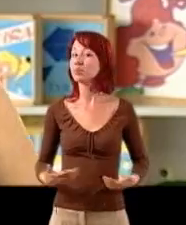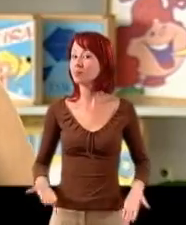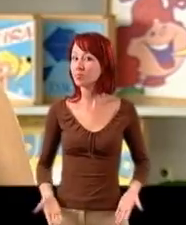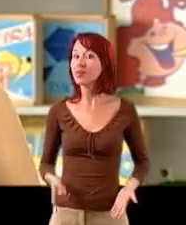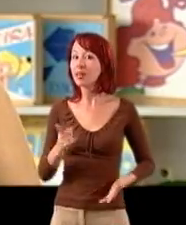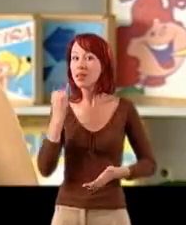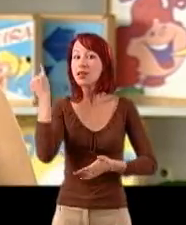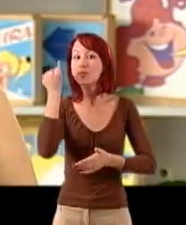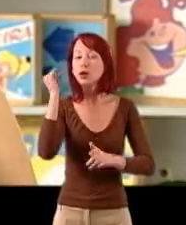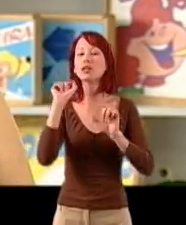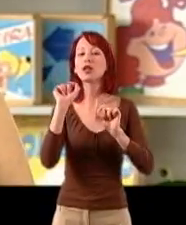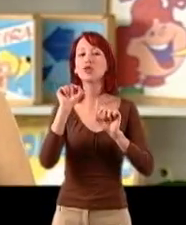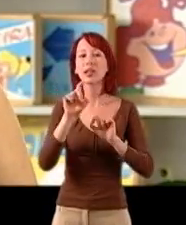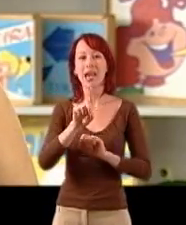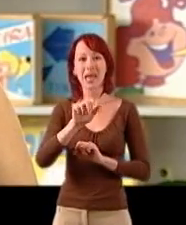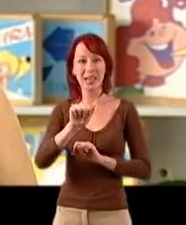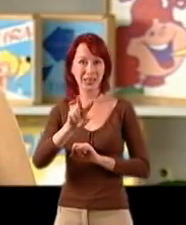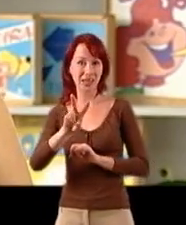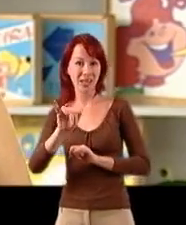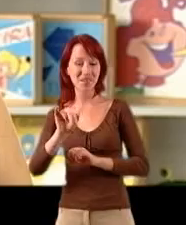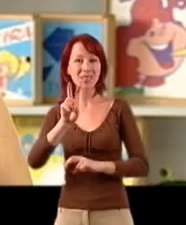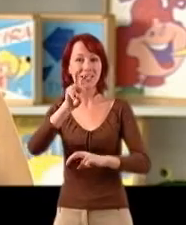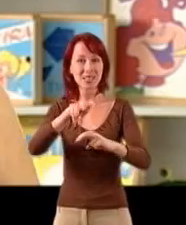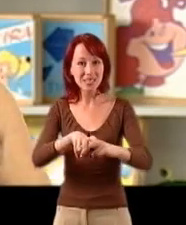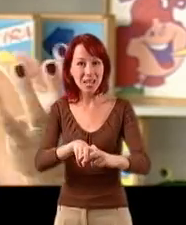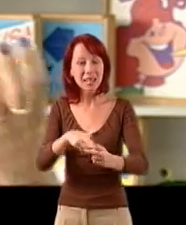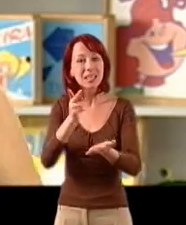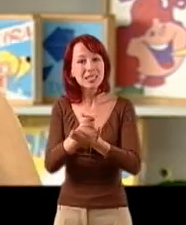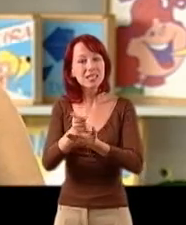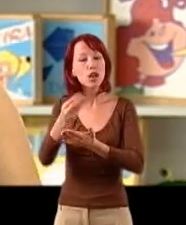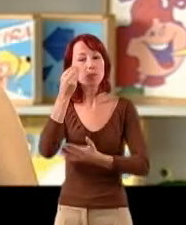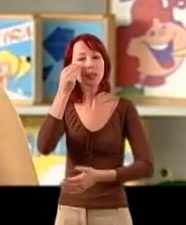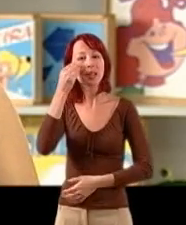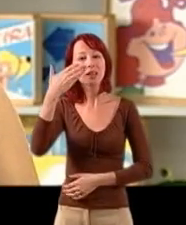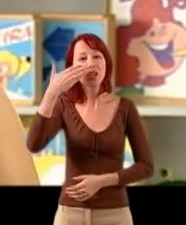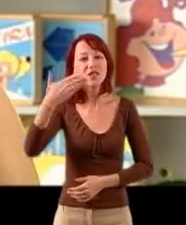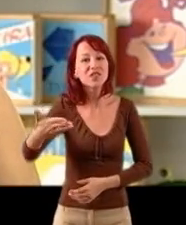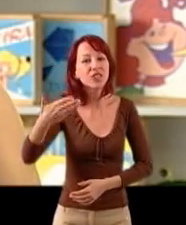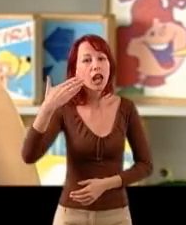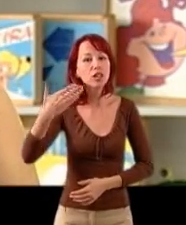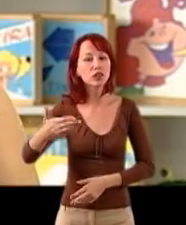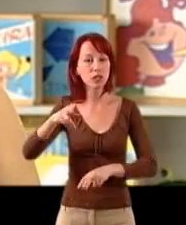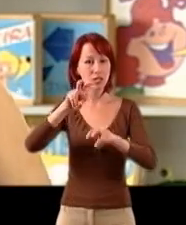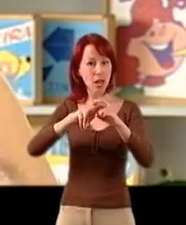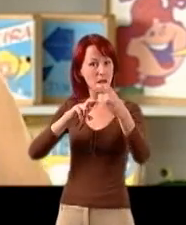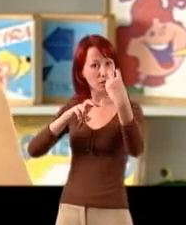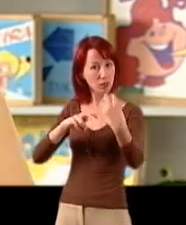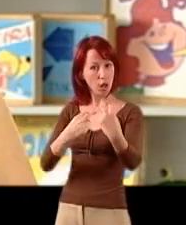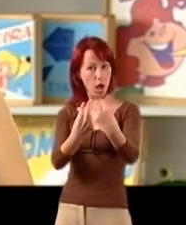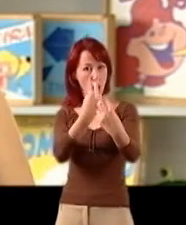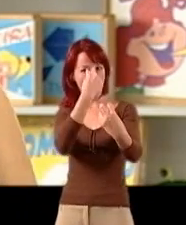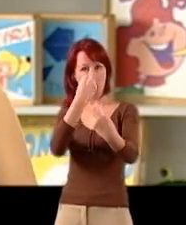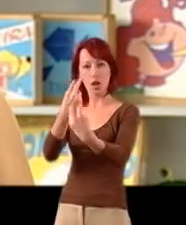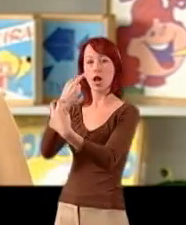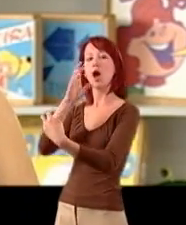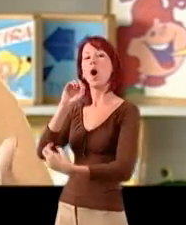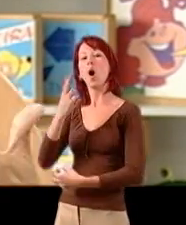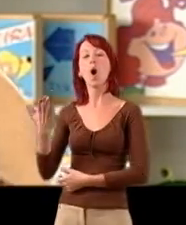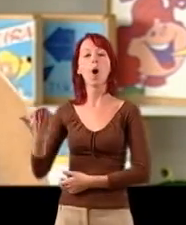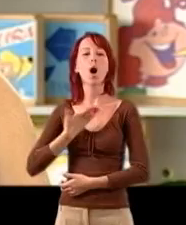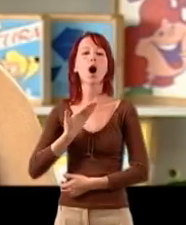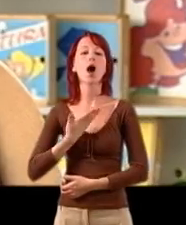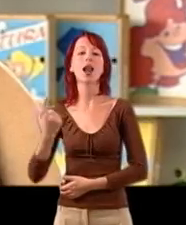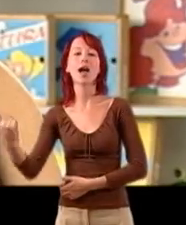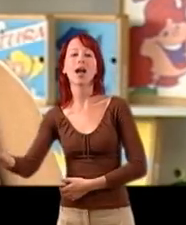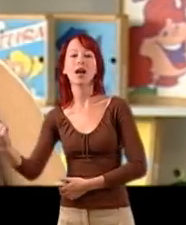Uma coisa muito importante é o posicionamento dele na sala de aula, né? Onde ele tem que estar sempre de frente para mim, né? Ou de frente para quem está falando. Se é um